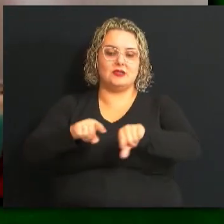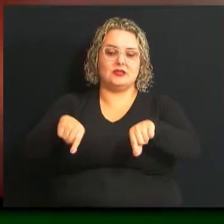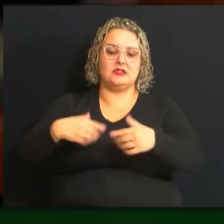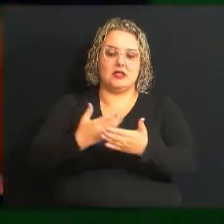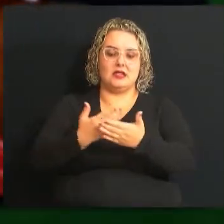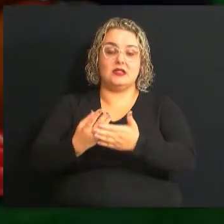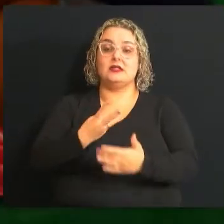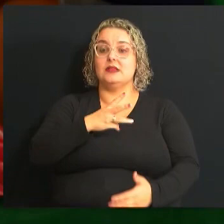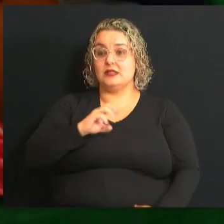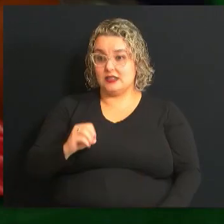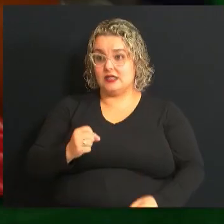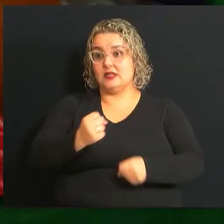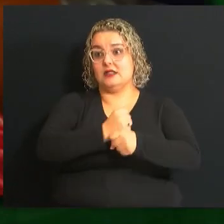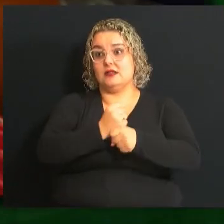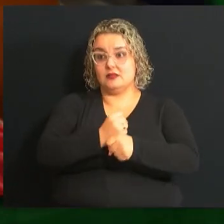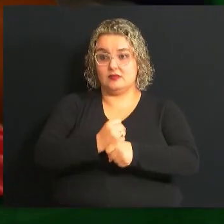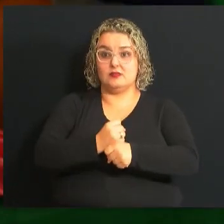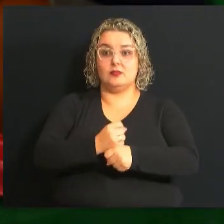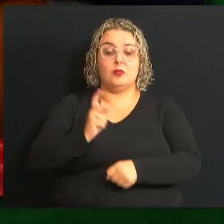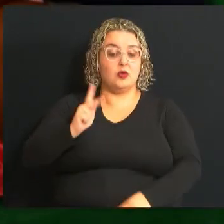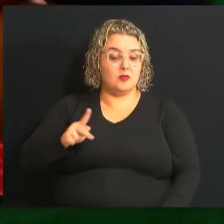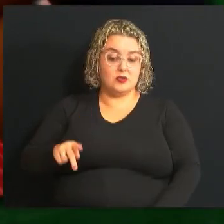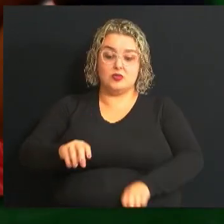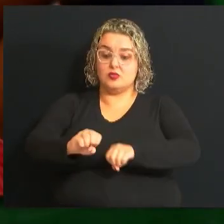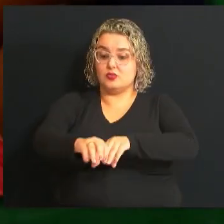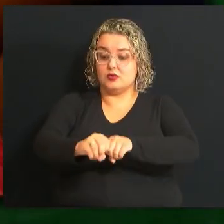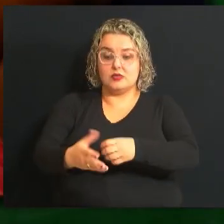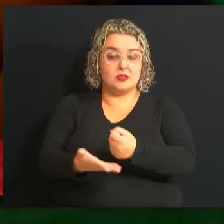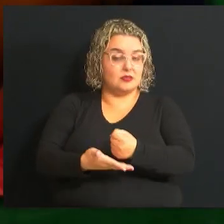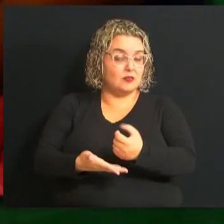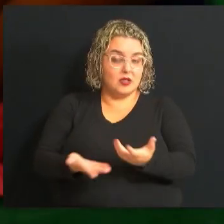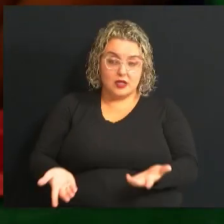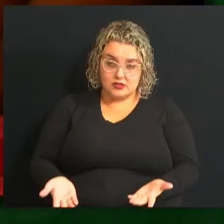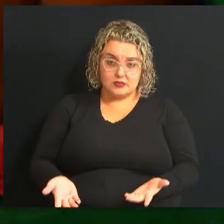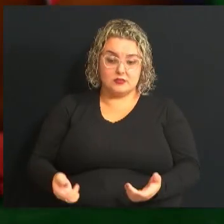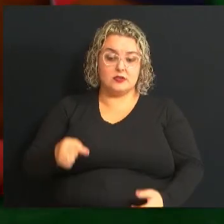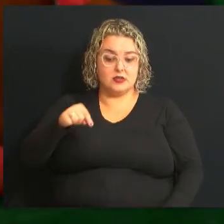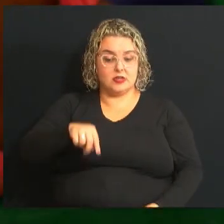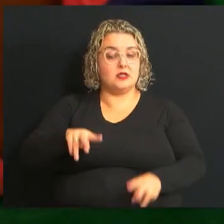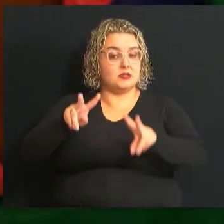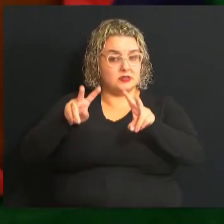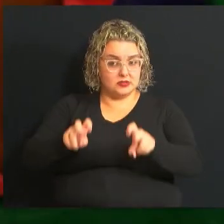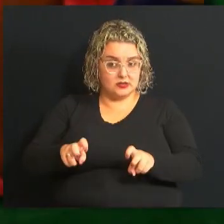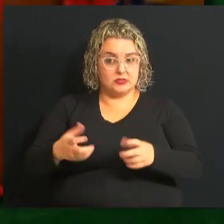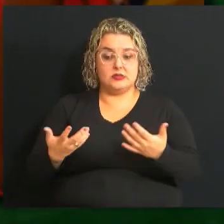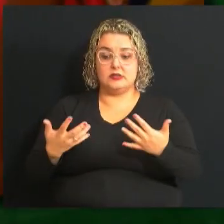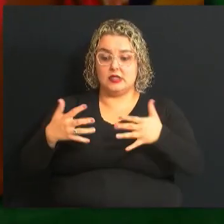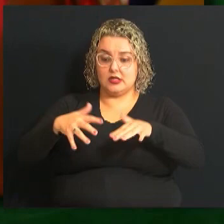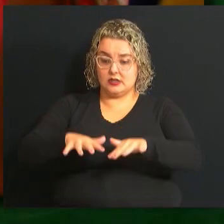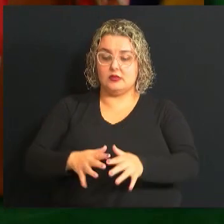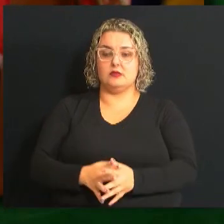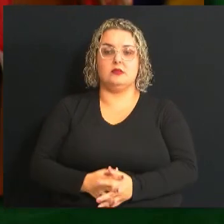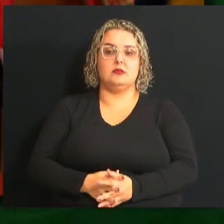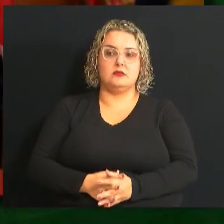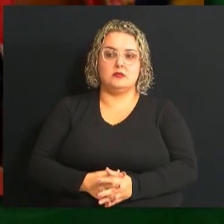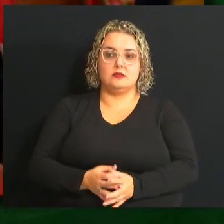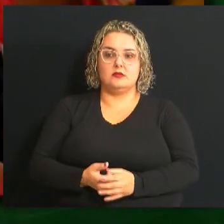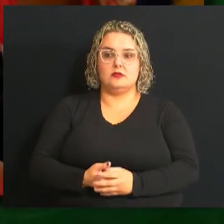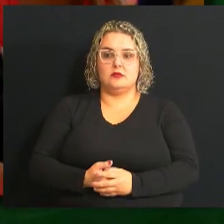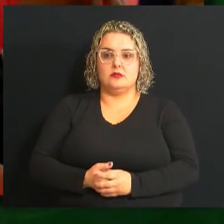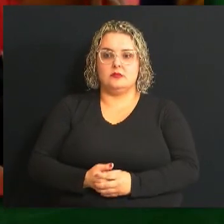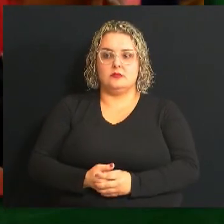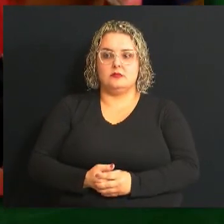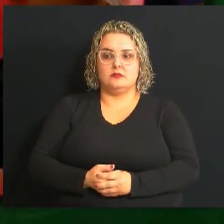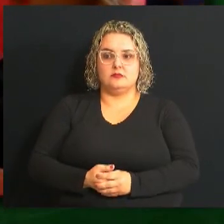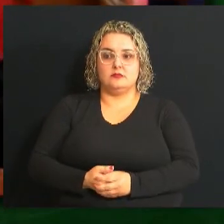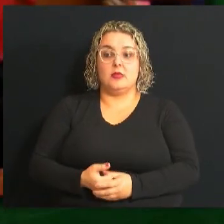professora do ensino básico, né? E nessa questão da inclusão, tem